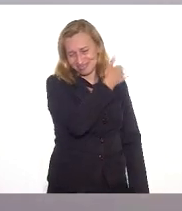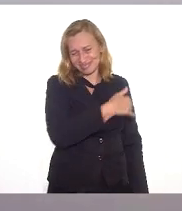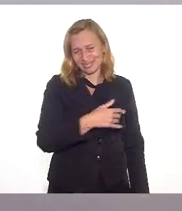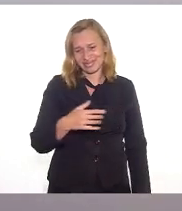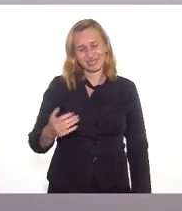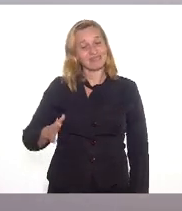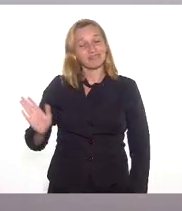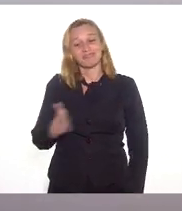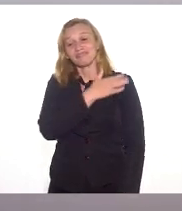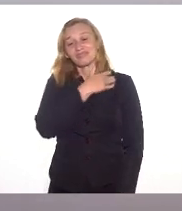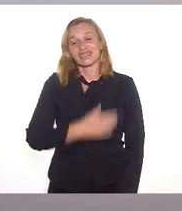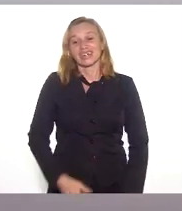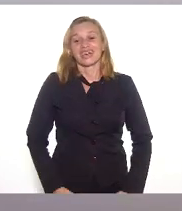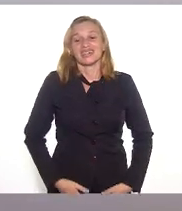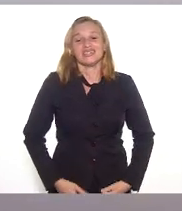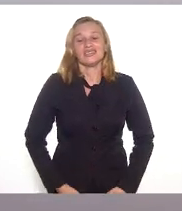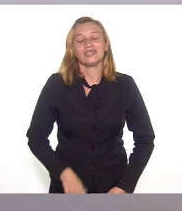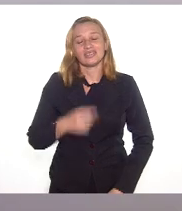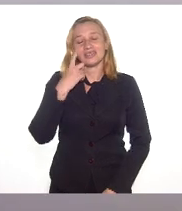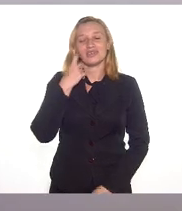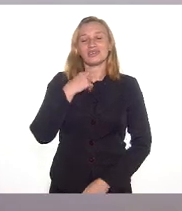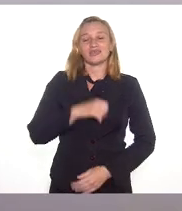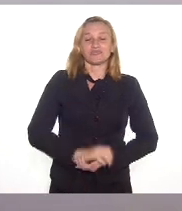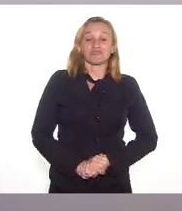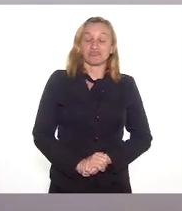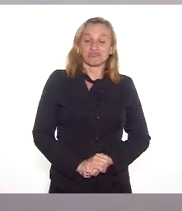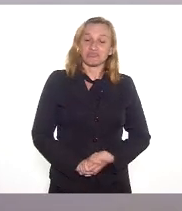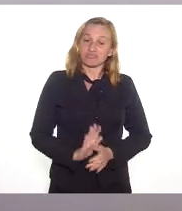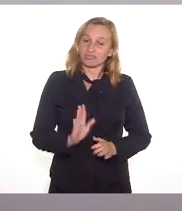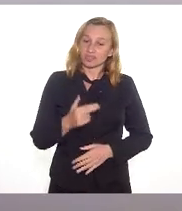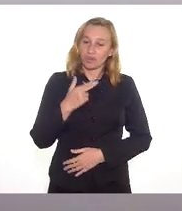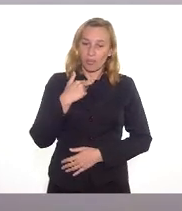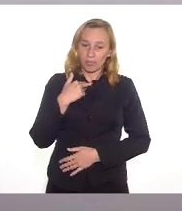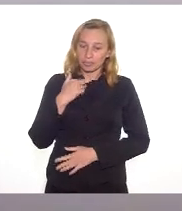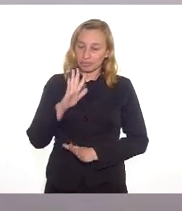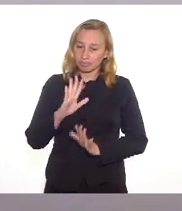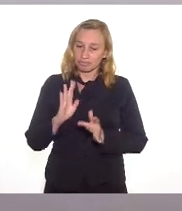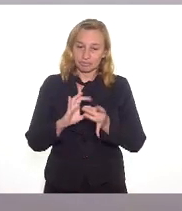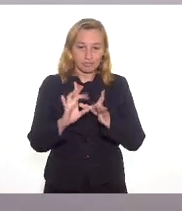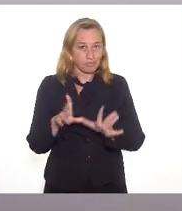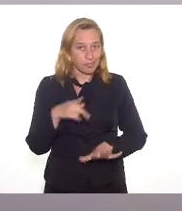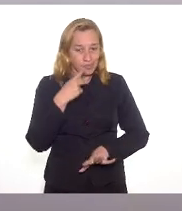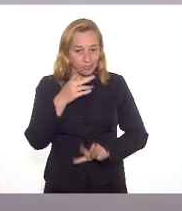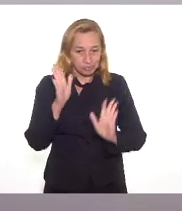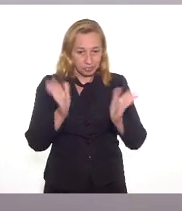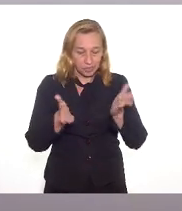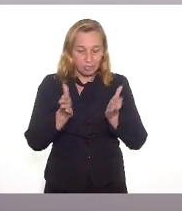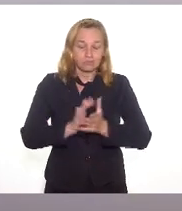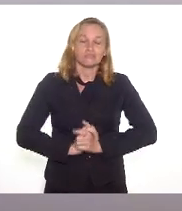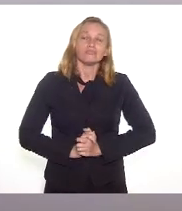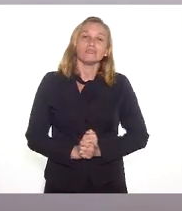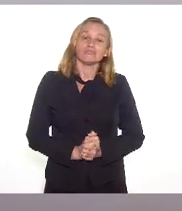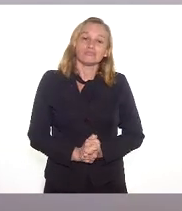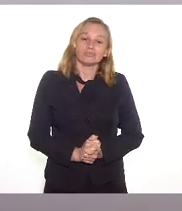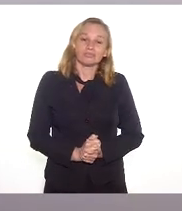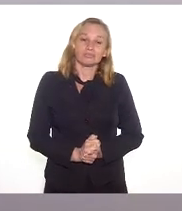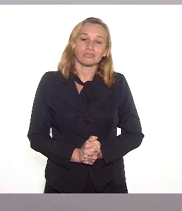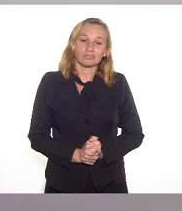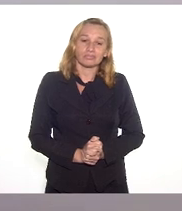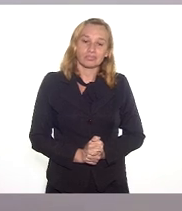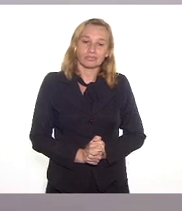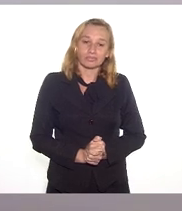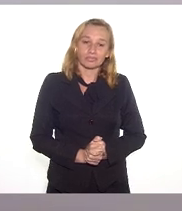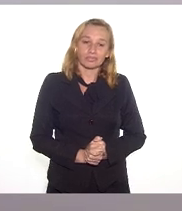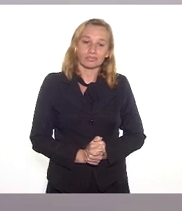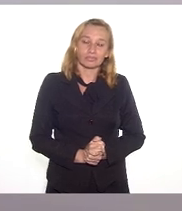pouco de lado, eu não poderia hoje de dedicar a minha intervenção